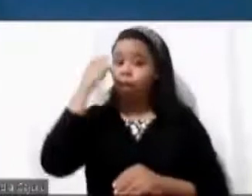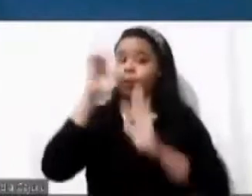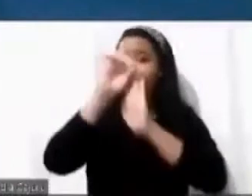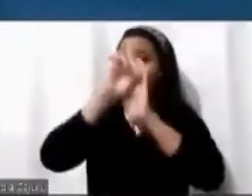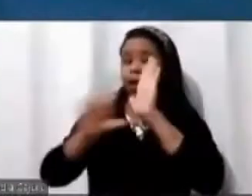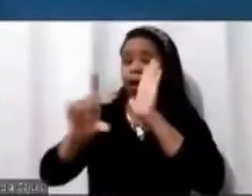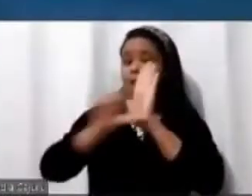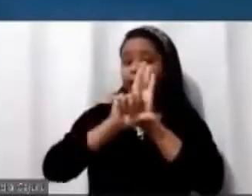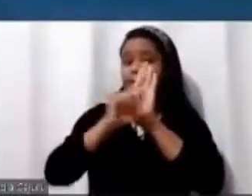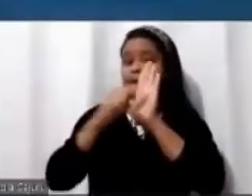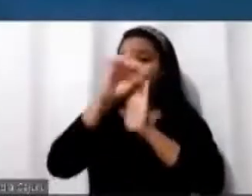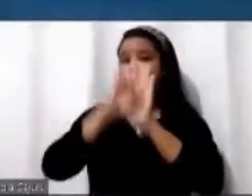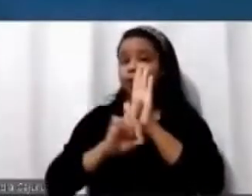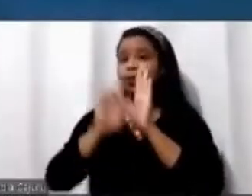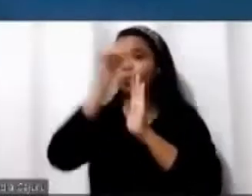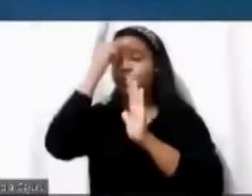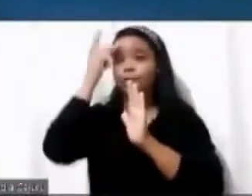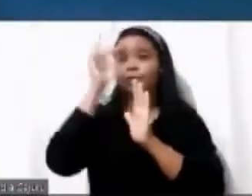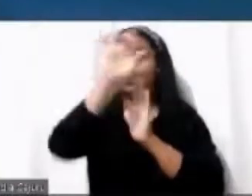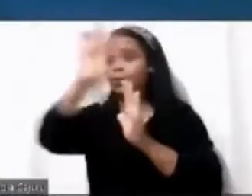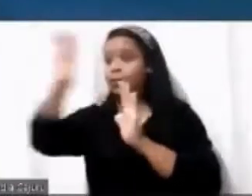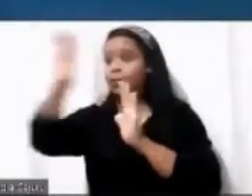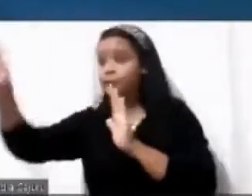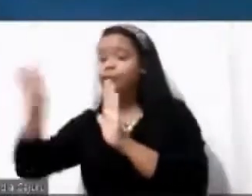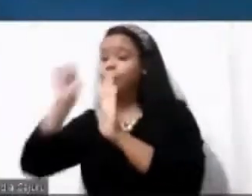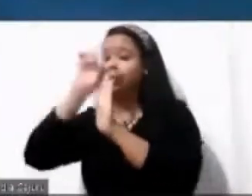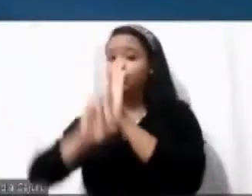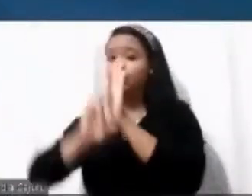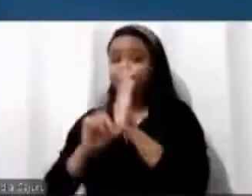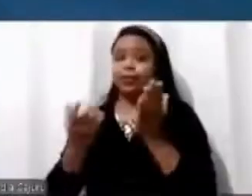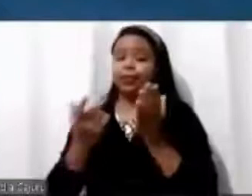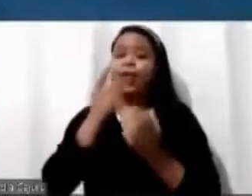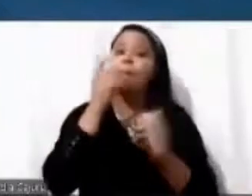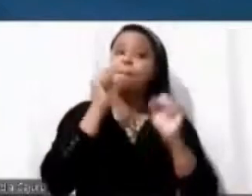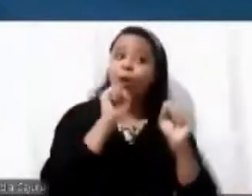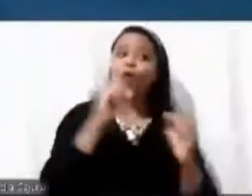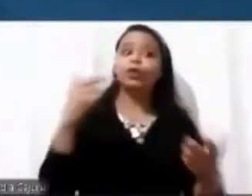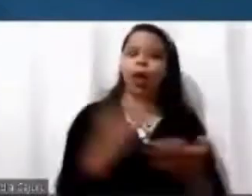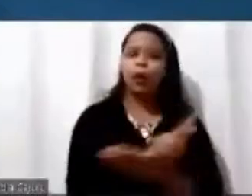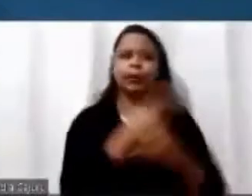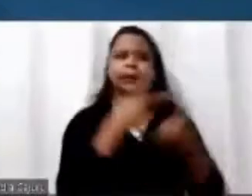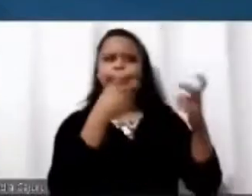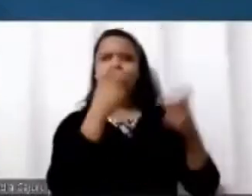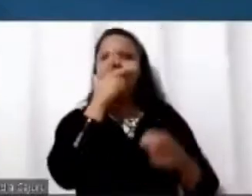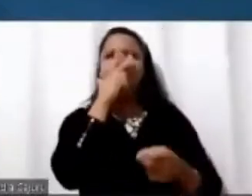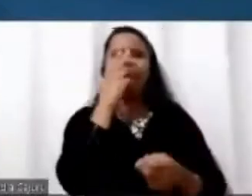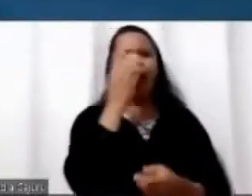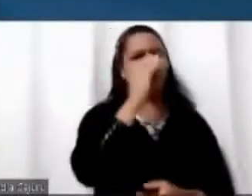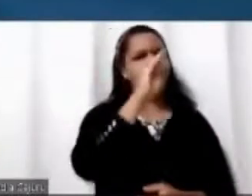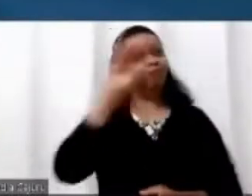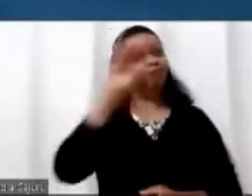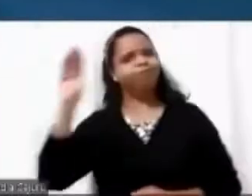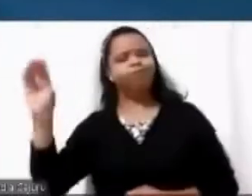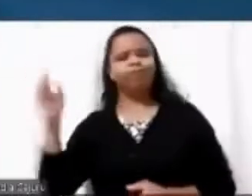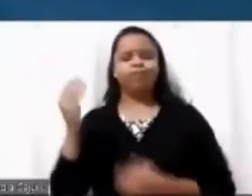paciente e até agir com uma certa discriminação. E há necessidade disso? Não há necessidade.